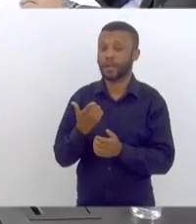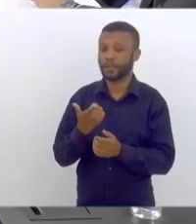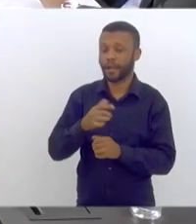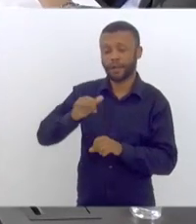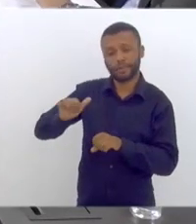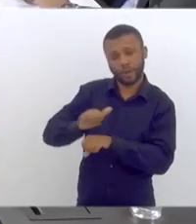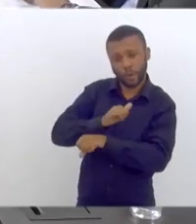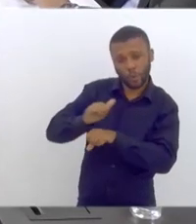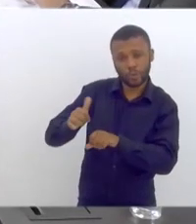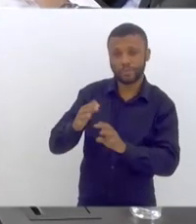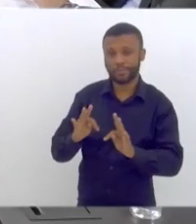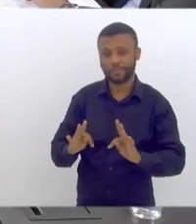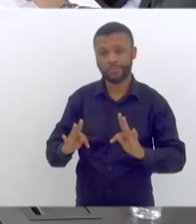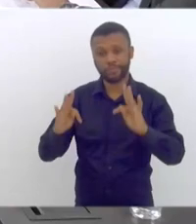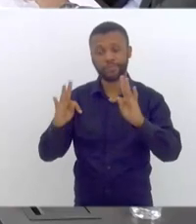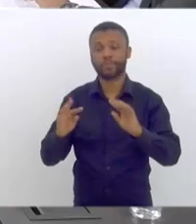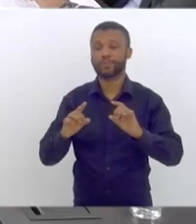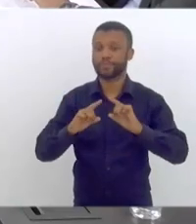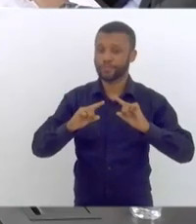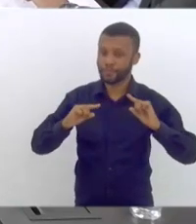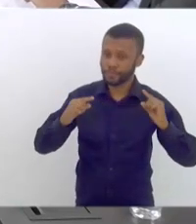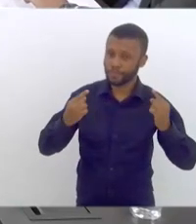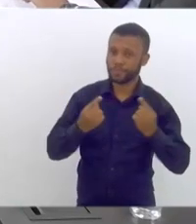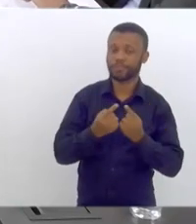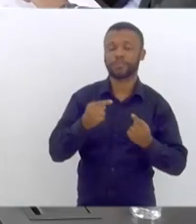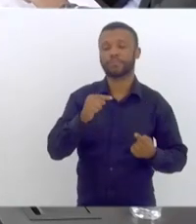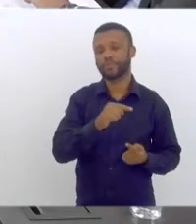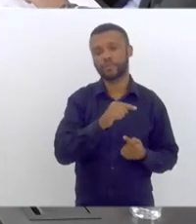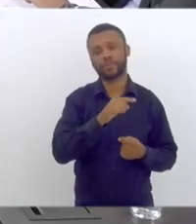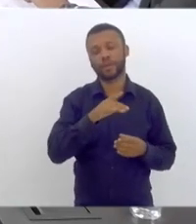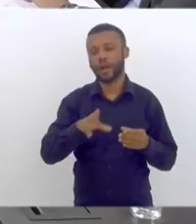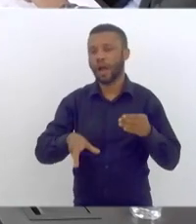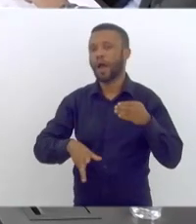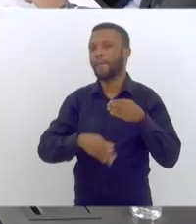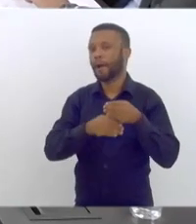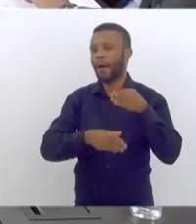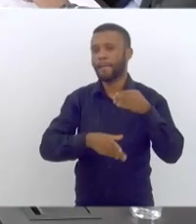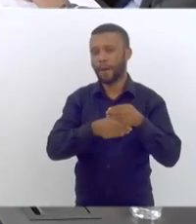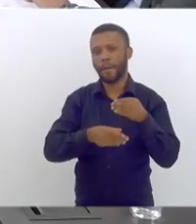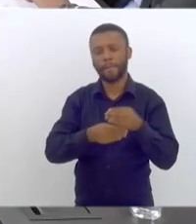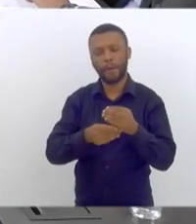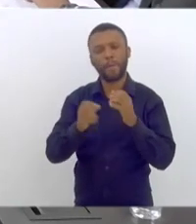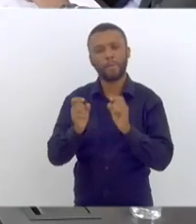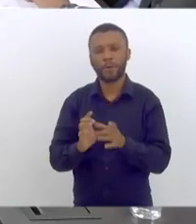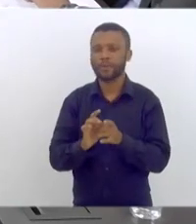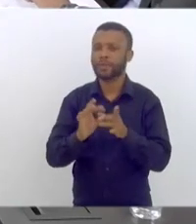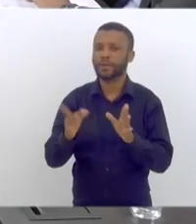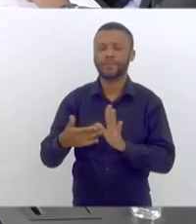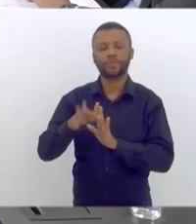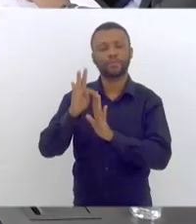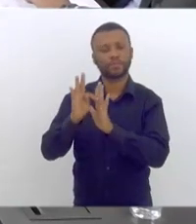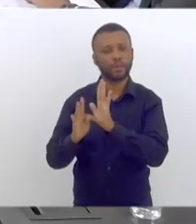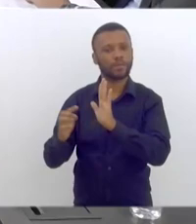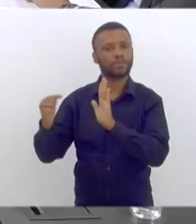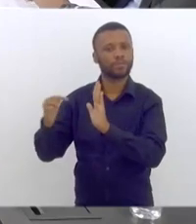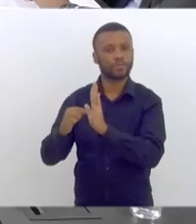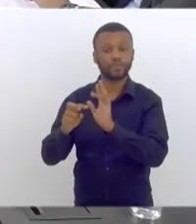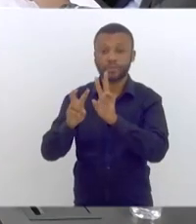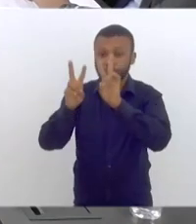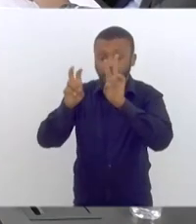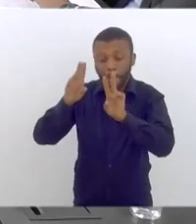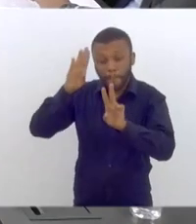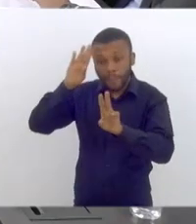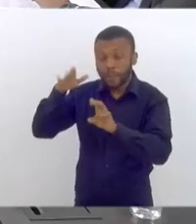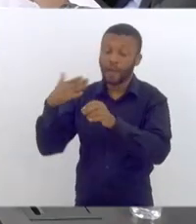de acrodinais submenda né a gente pode dar redação que quiser sem fugir o espírito